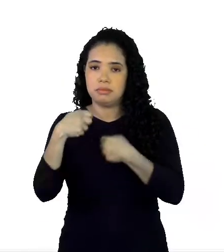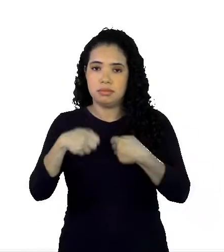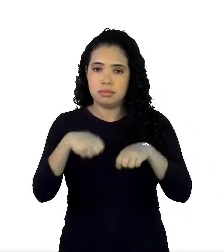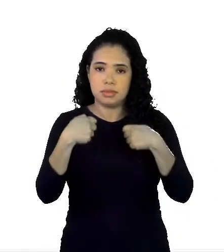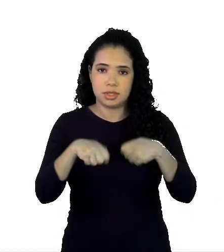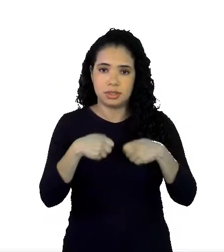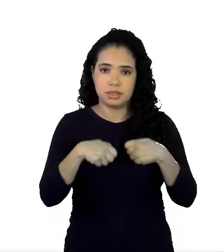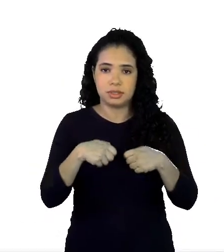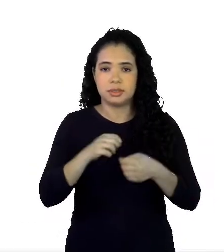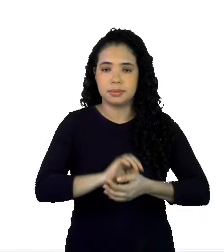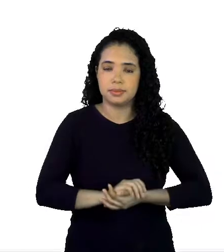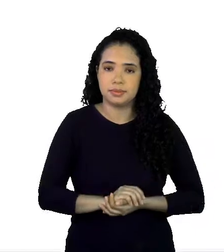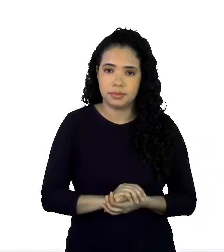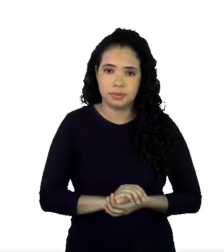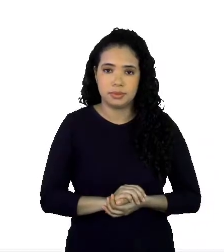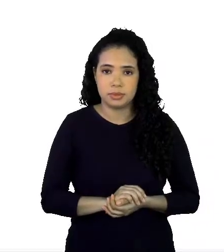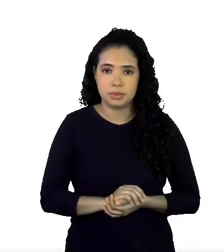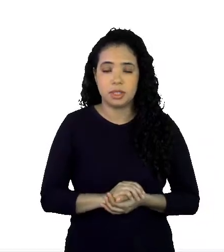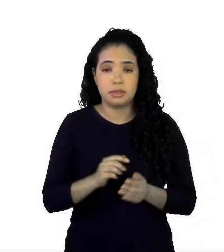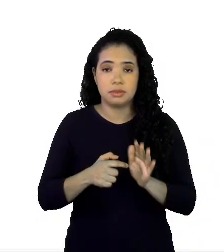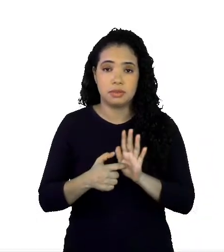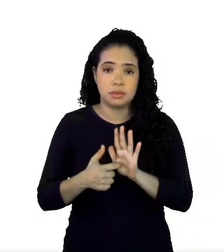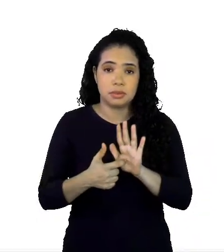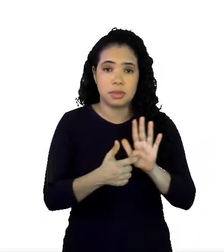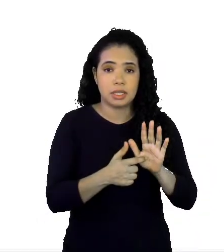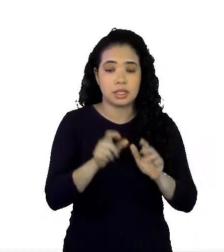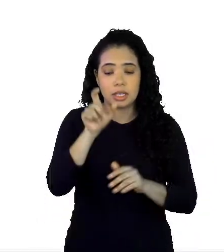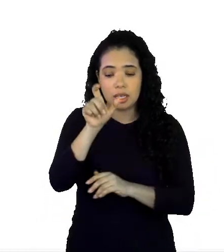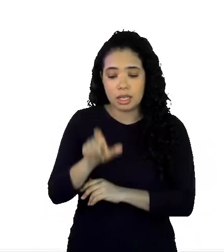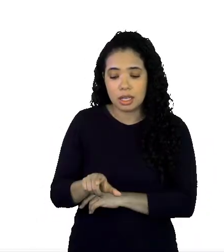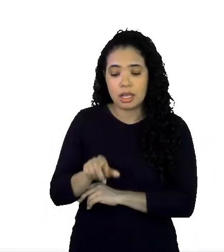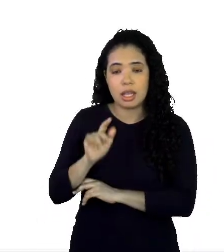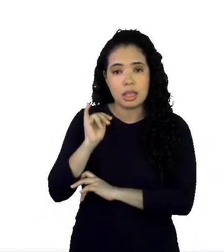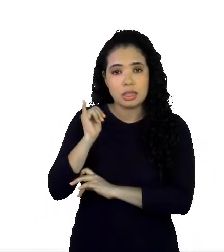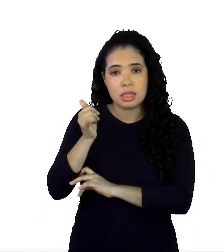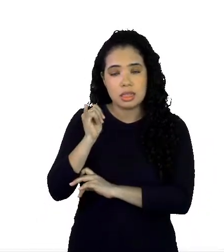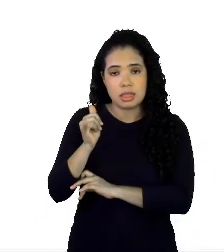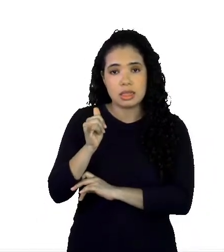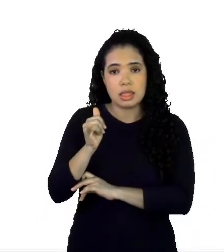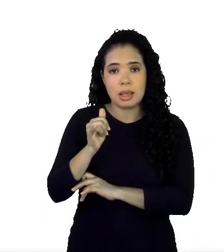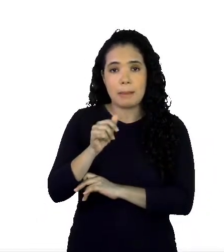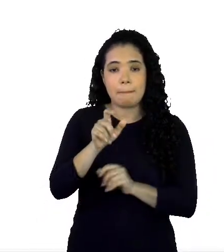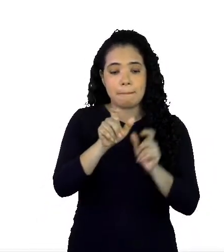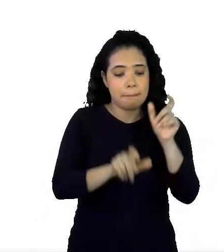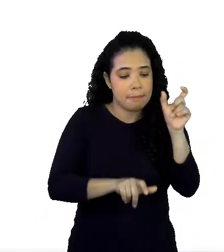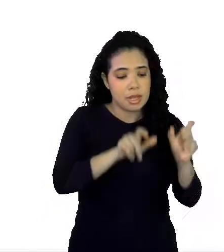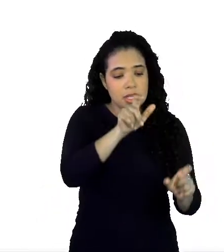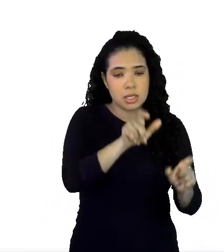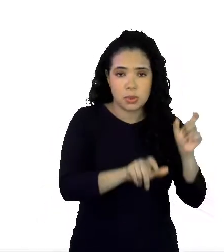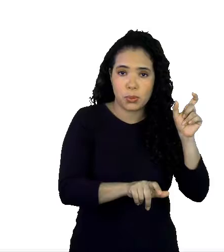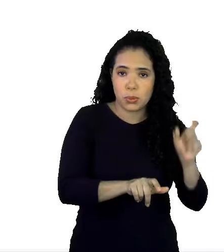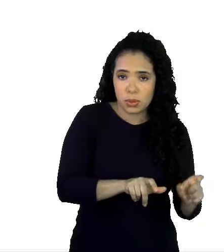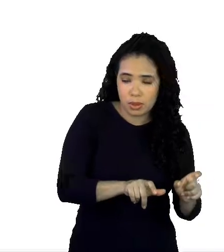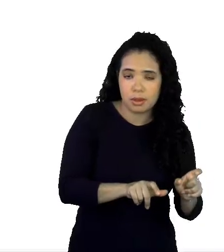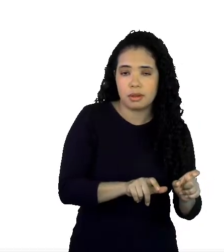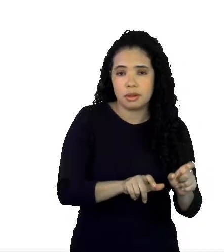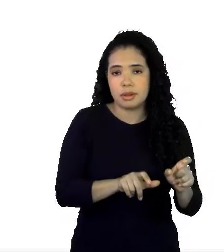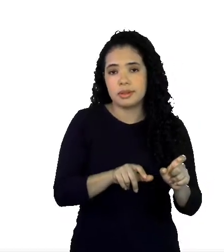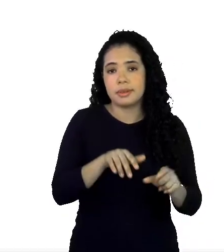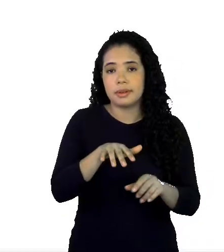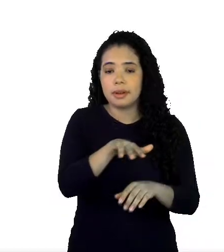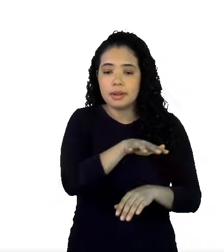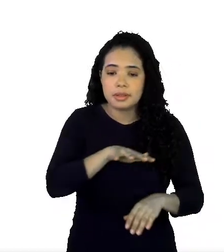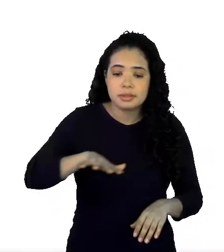tem isso. Ou seja, ele vai apresentar narrador, personagens, espaço, tempo. Ele tende